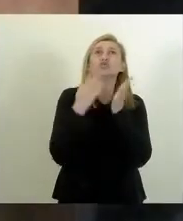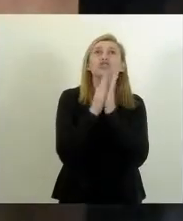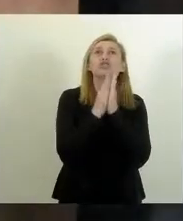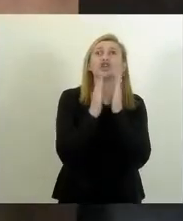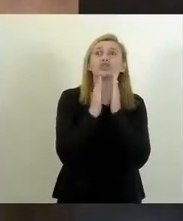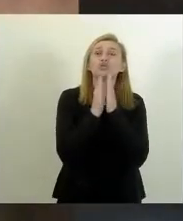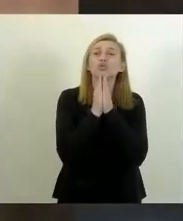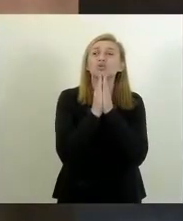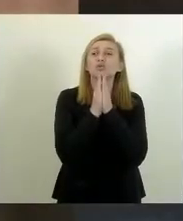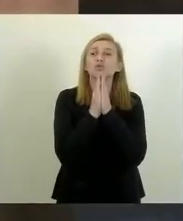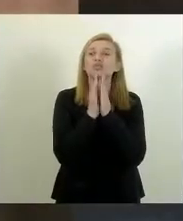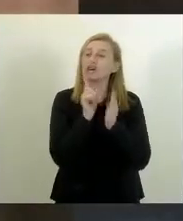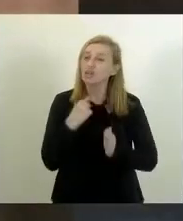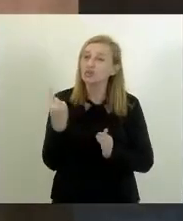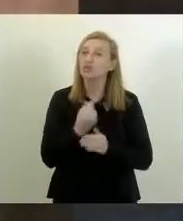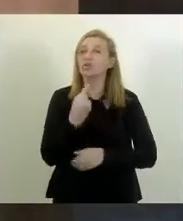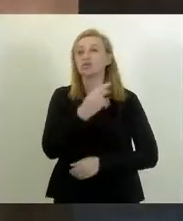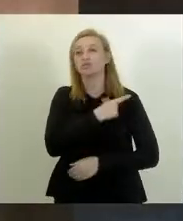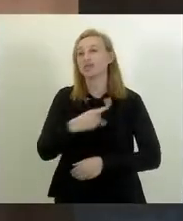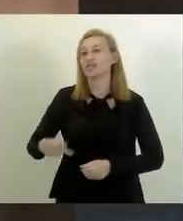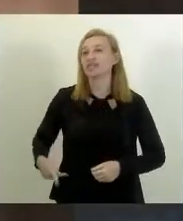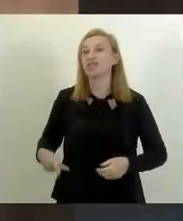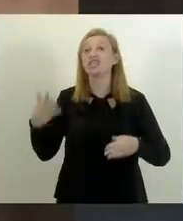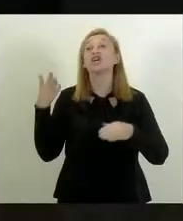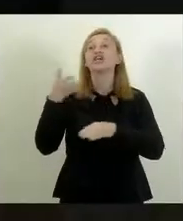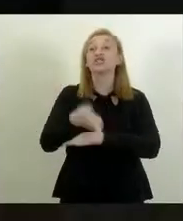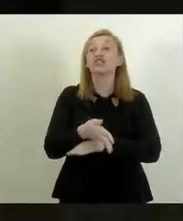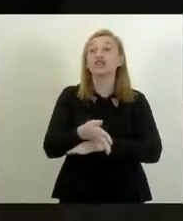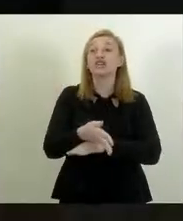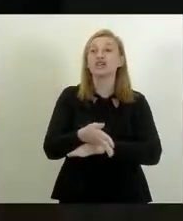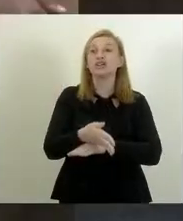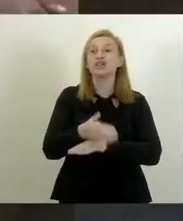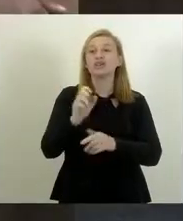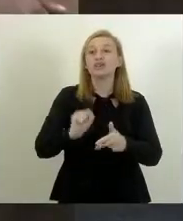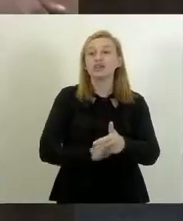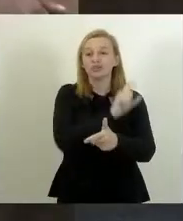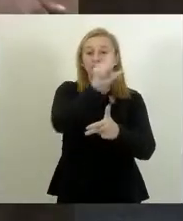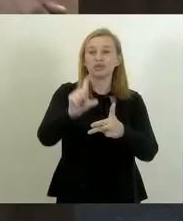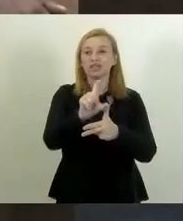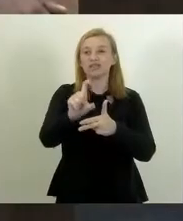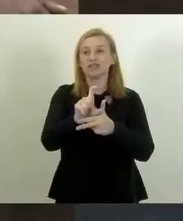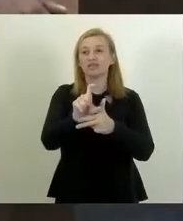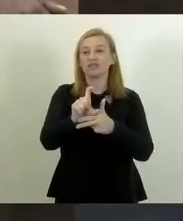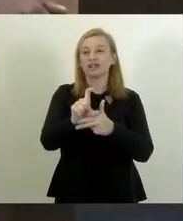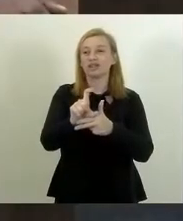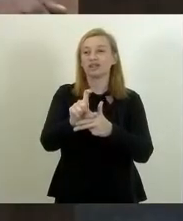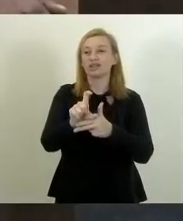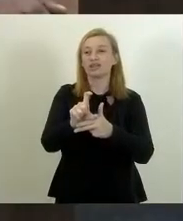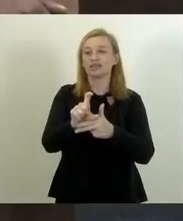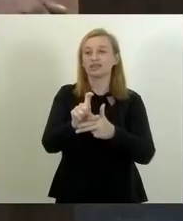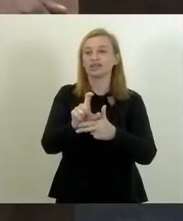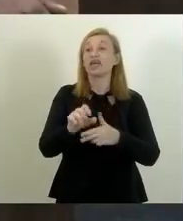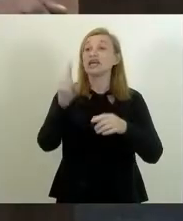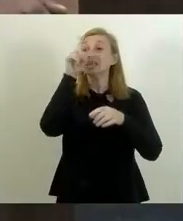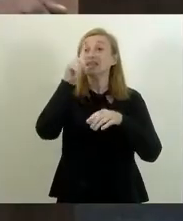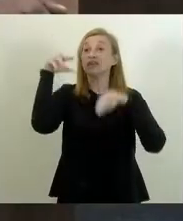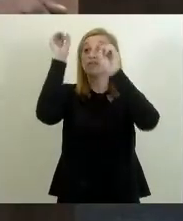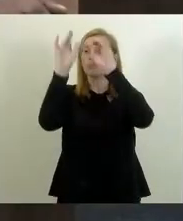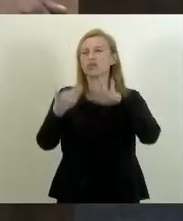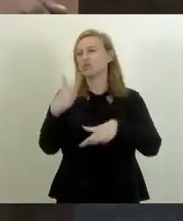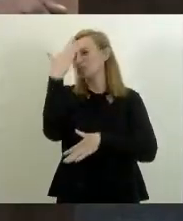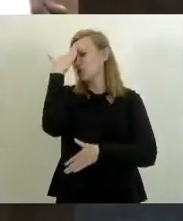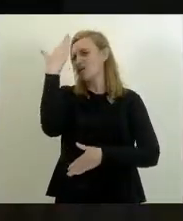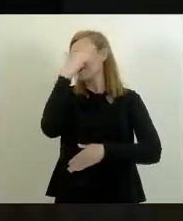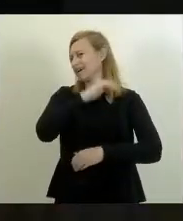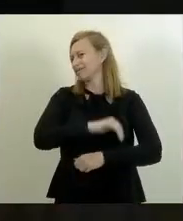orações para que o nosso presidente chegue ao executivo. Tenho dito, que Deus nos abençoe. Muito